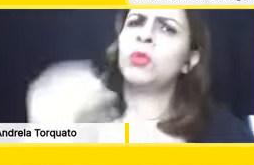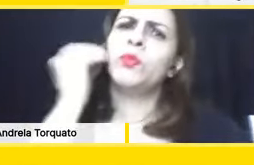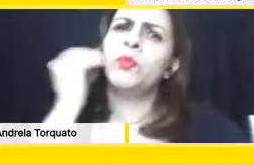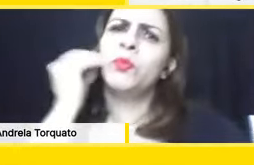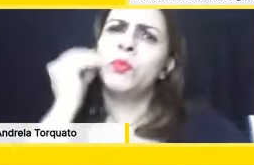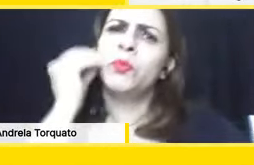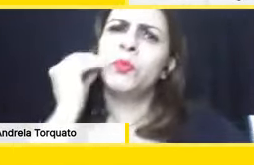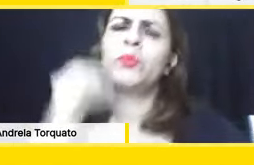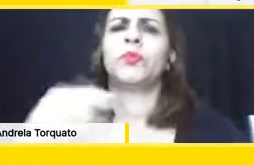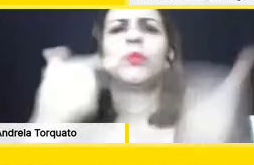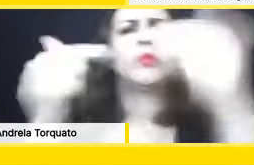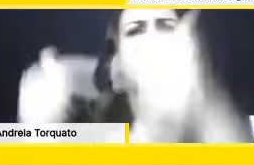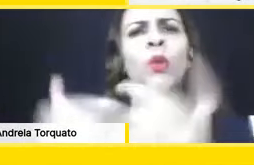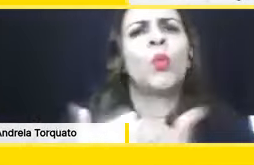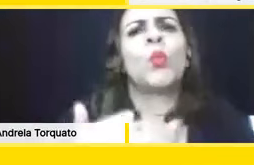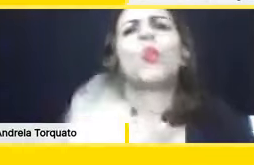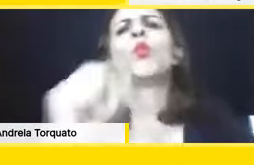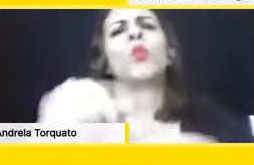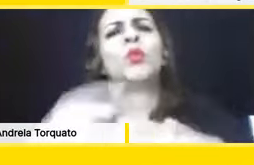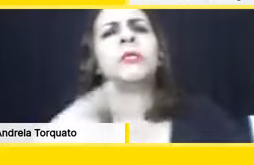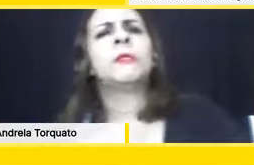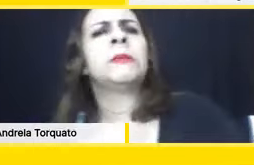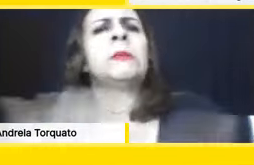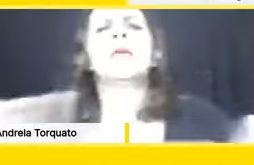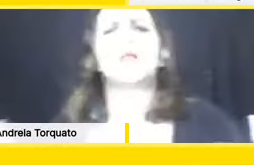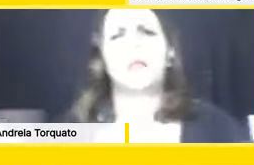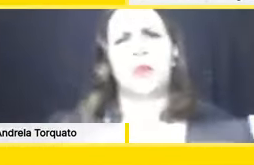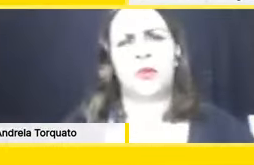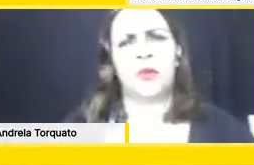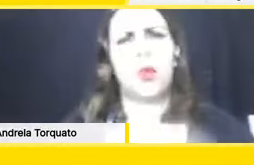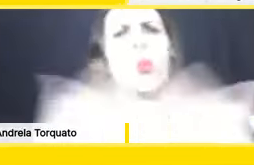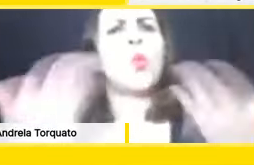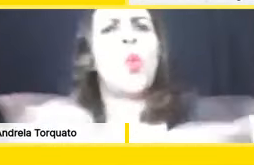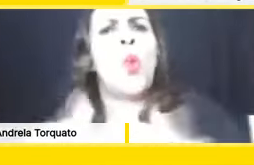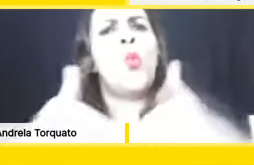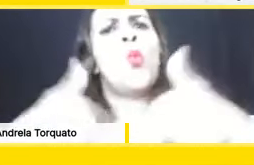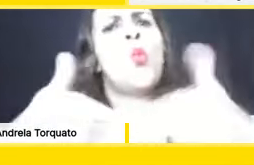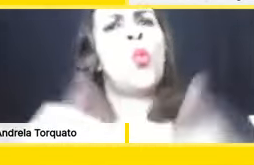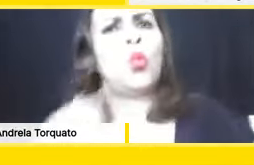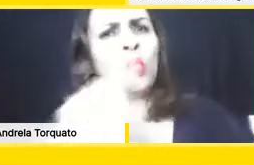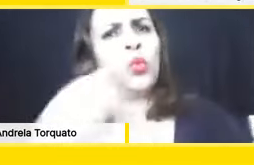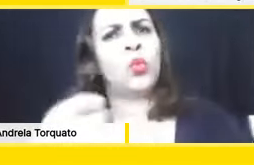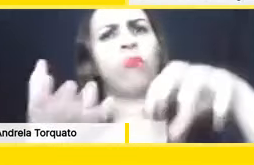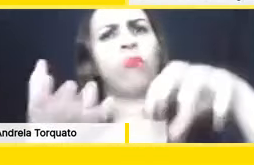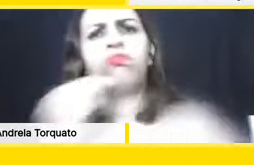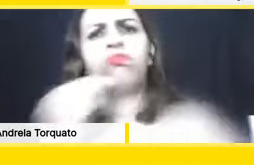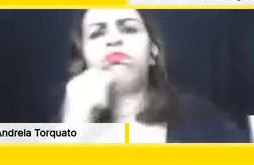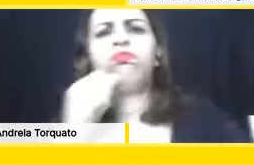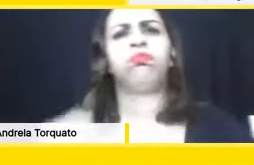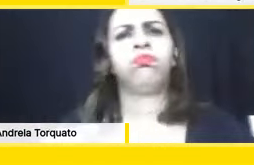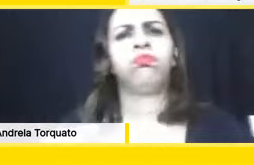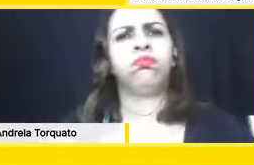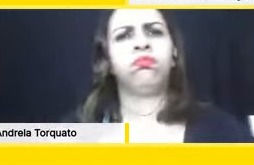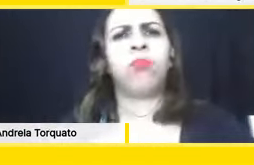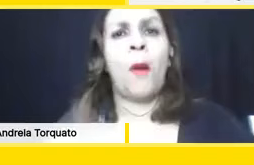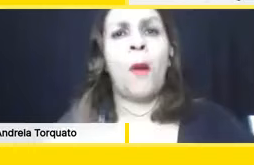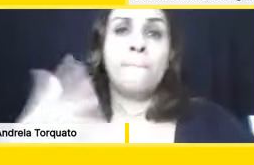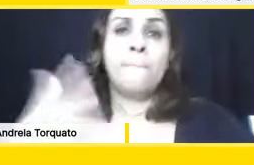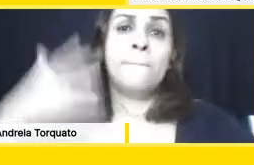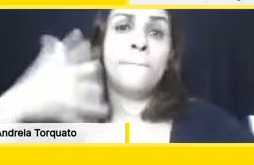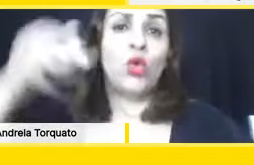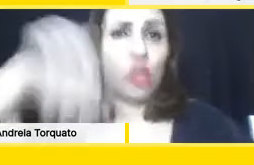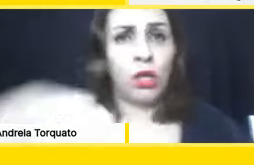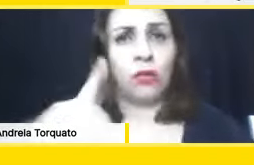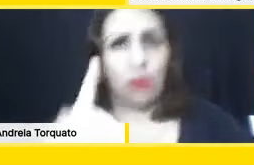qual é Opa! a sua origem, qual é a sua luta, né, aí na Câmara Legislativa, a sua origem, assim, política, dentro do